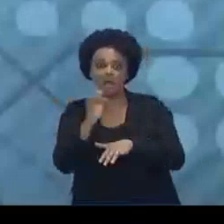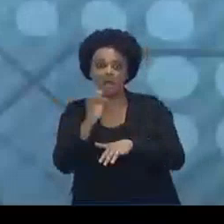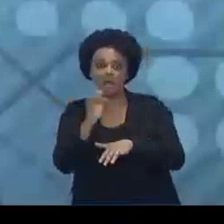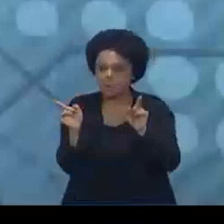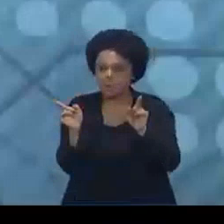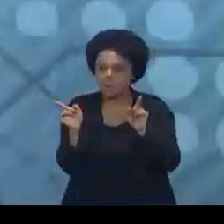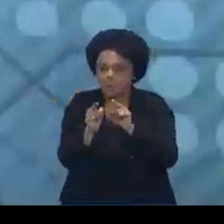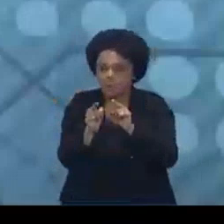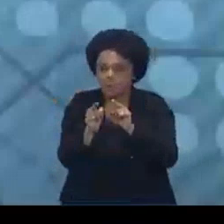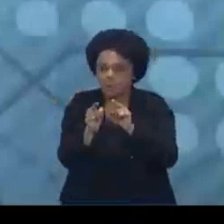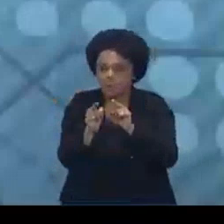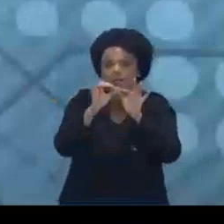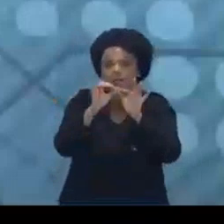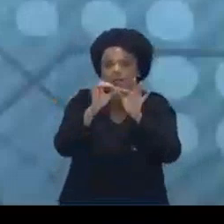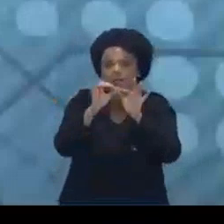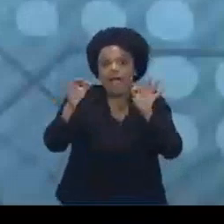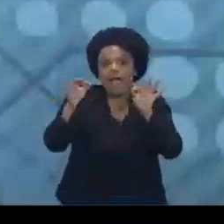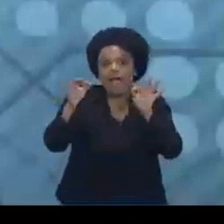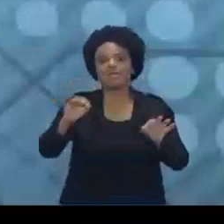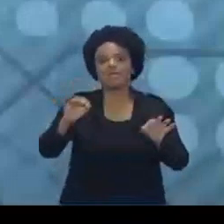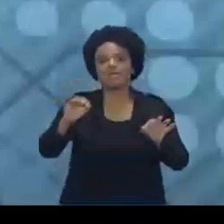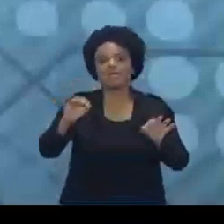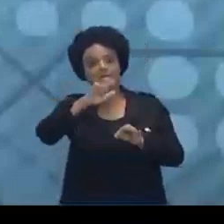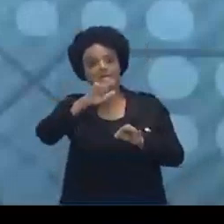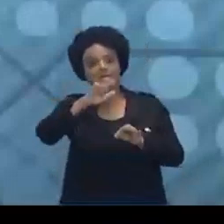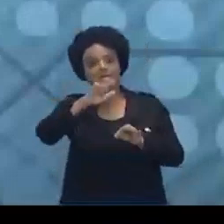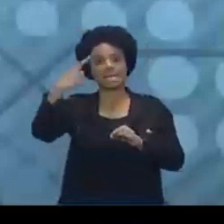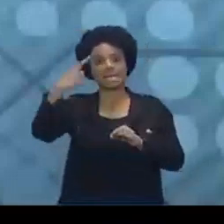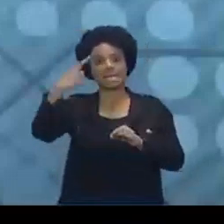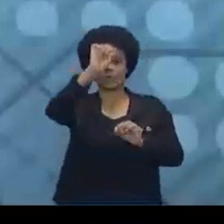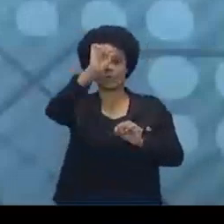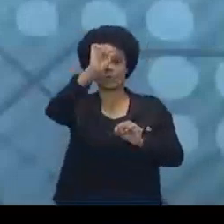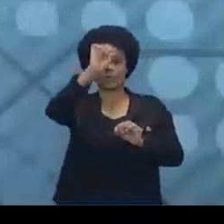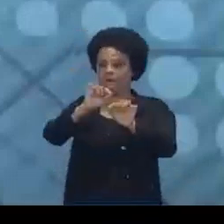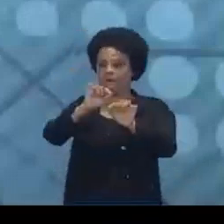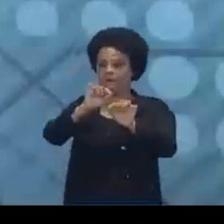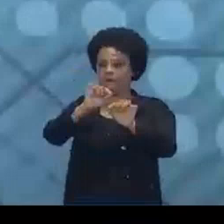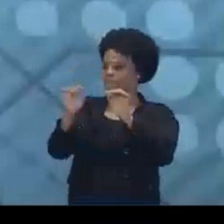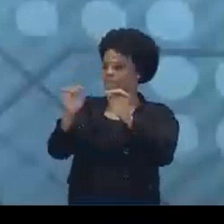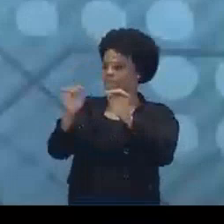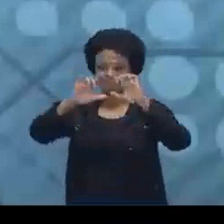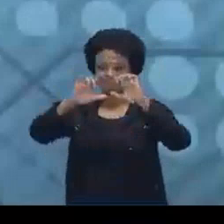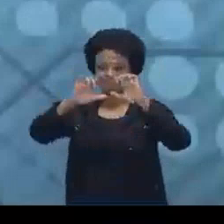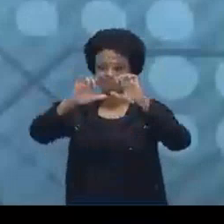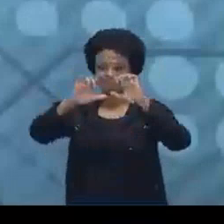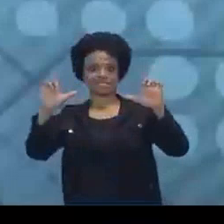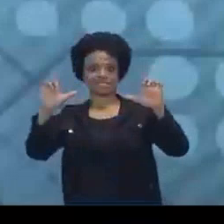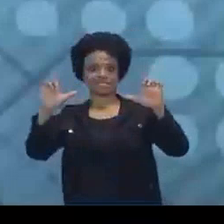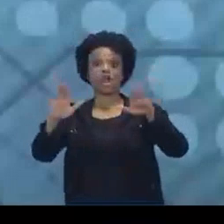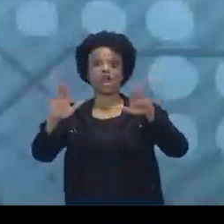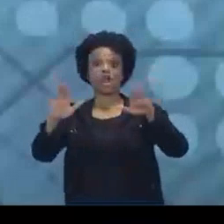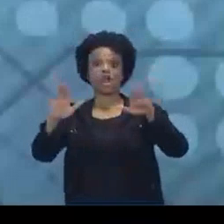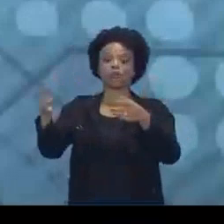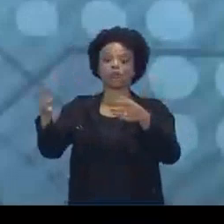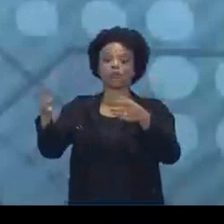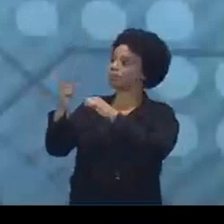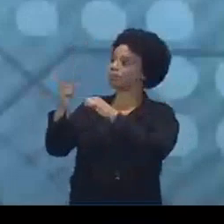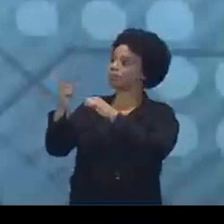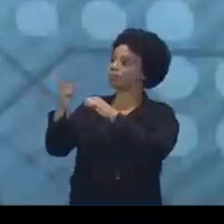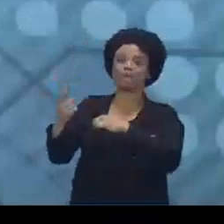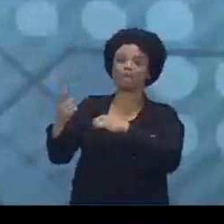escala para o seu gráfico ficar mais visível. Eu, por exemplo, quando eu fui traçar esses